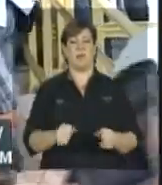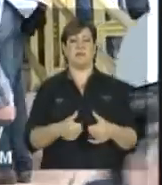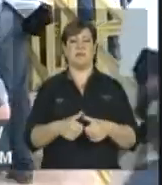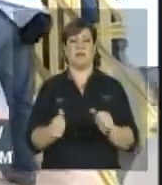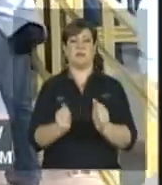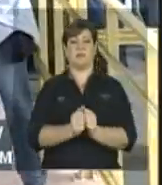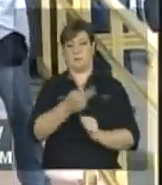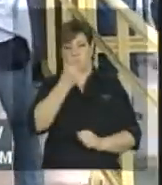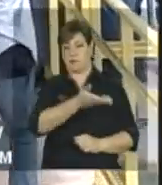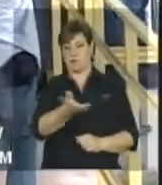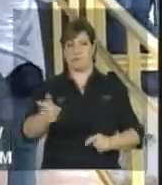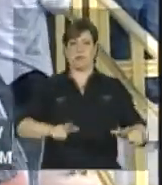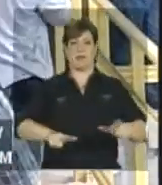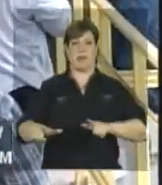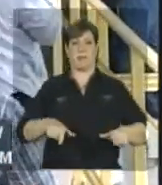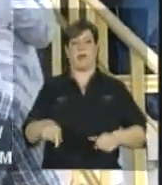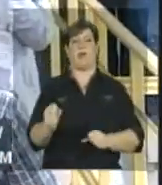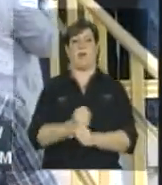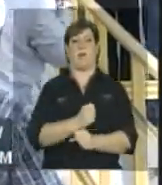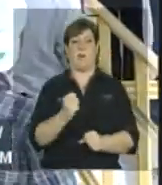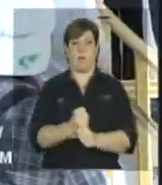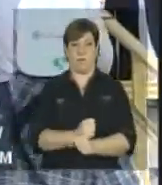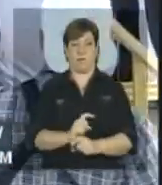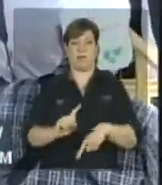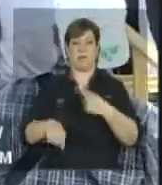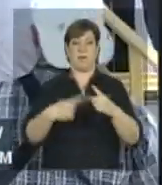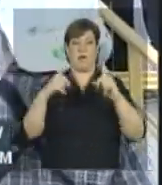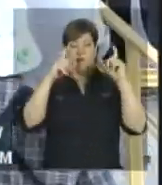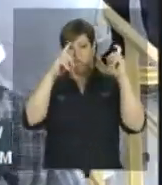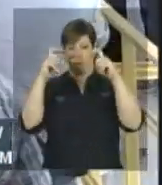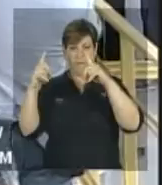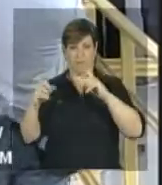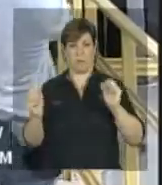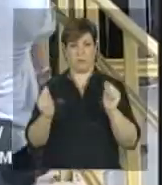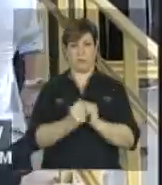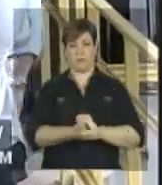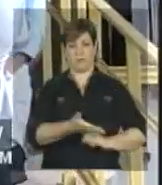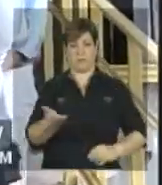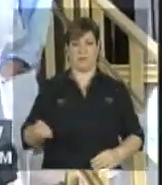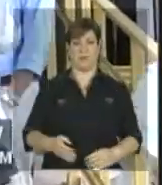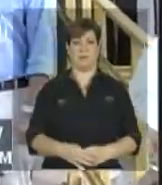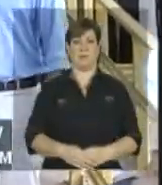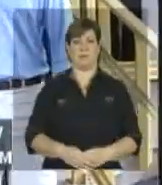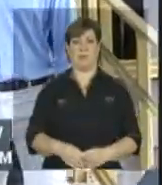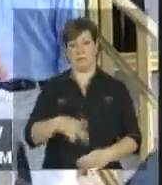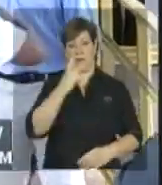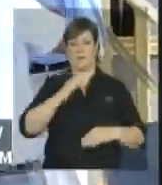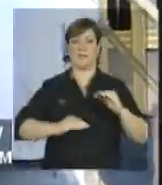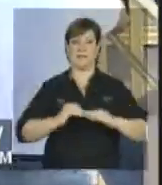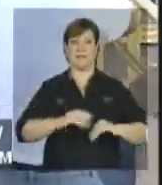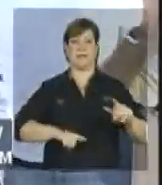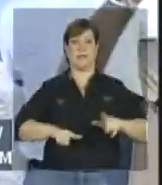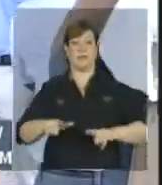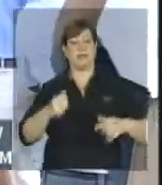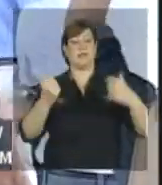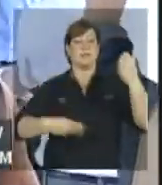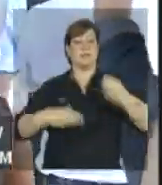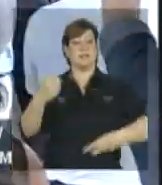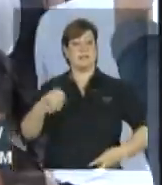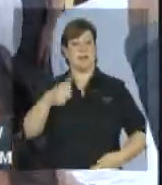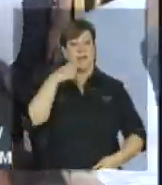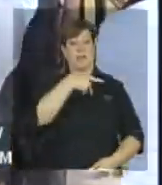com trabalhadores da obra e pode para fotos junto com ele. Os trabalhadores aí dando